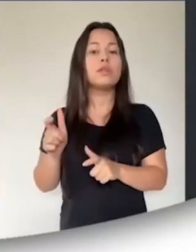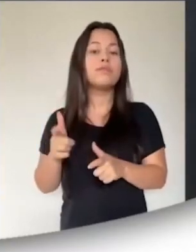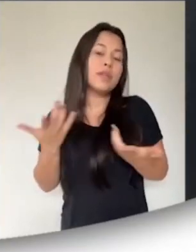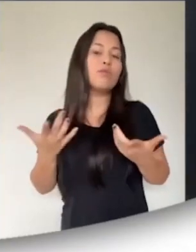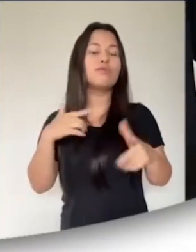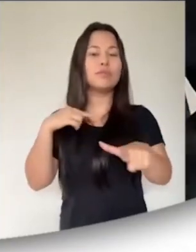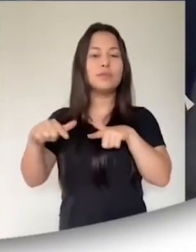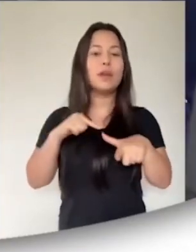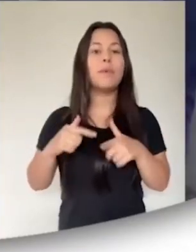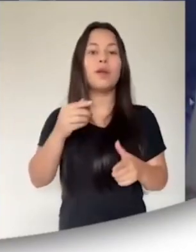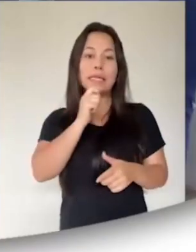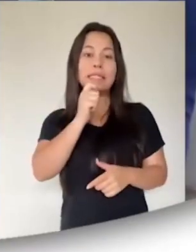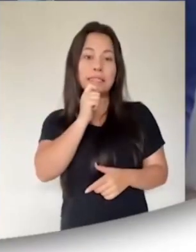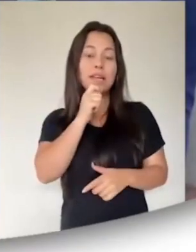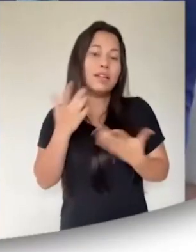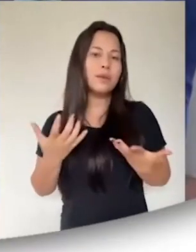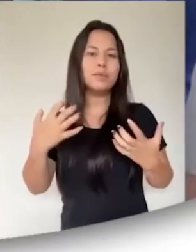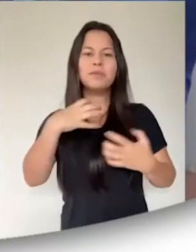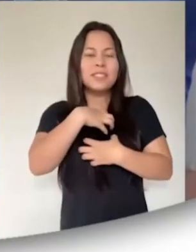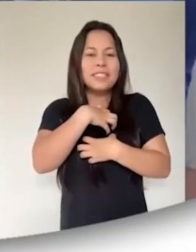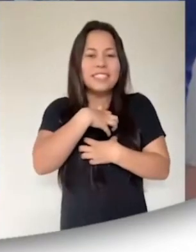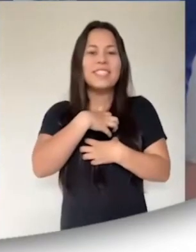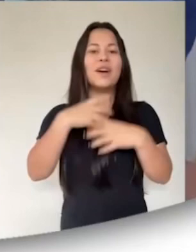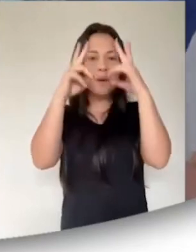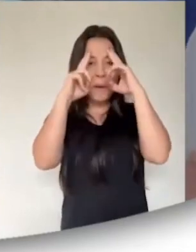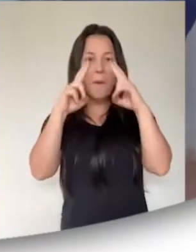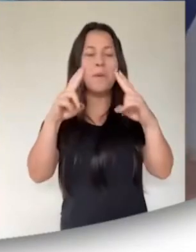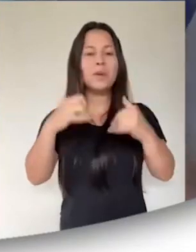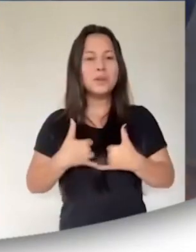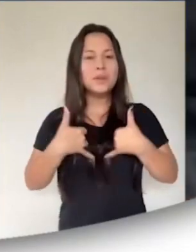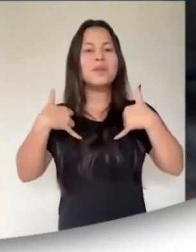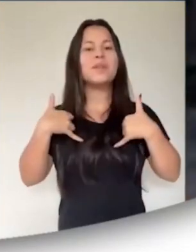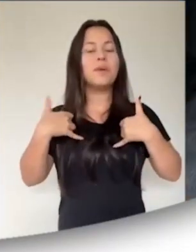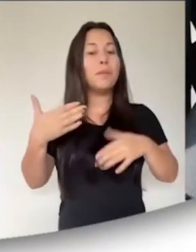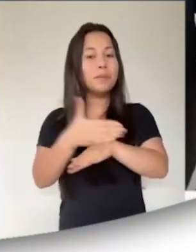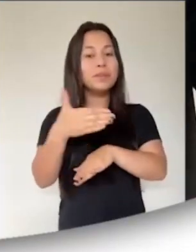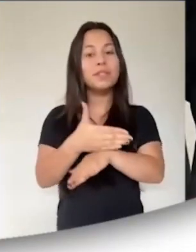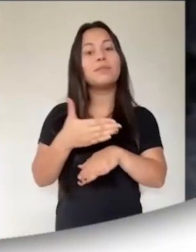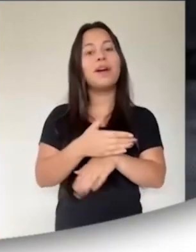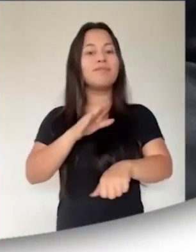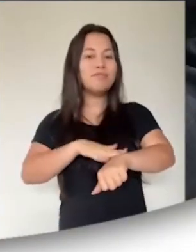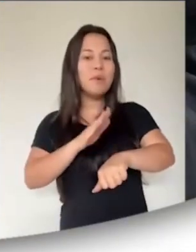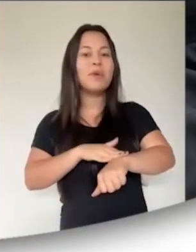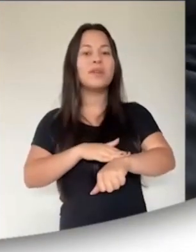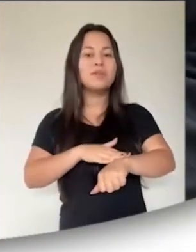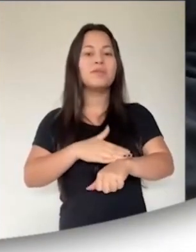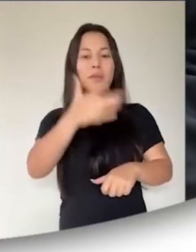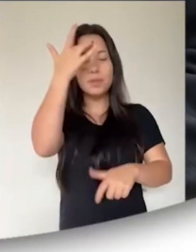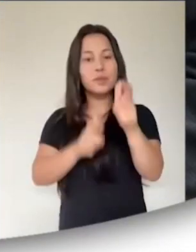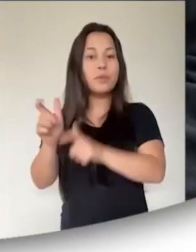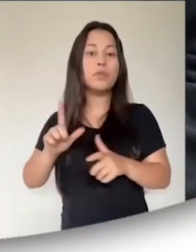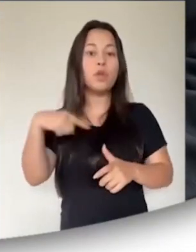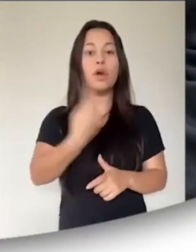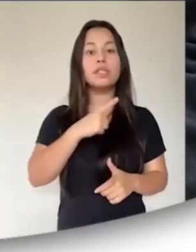que passaram e hoje os servidores e servidoras que estão. Me sinto muito honrado de estar aqui hoje e participar também desse